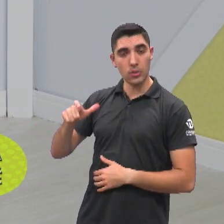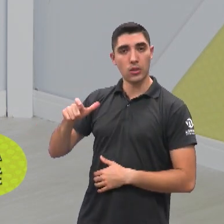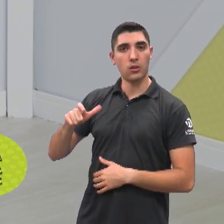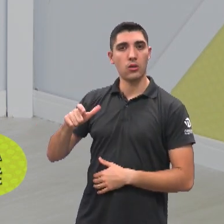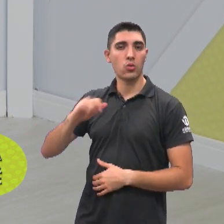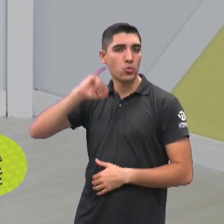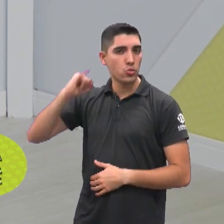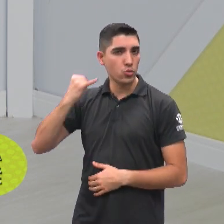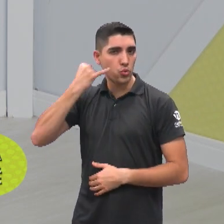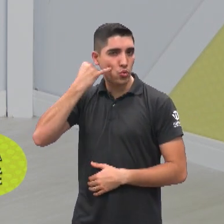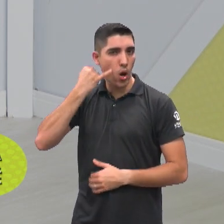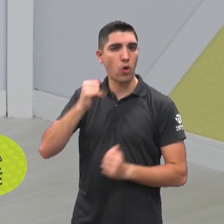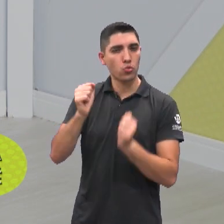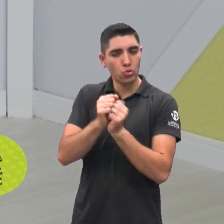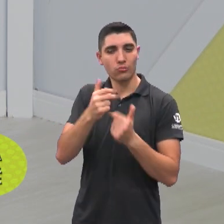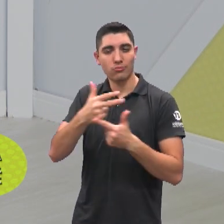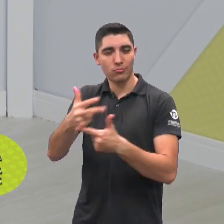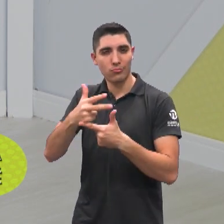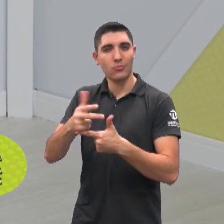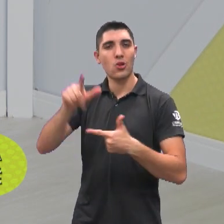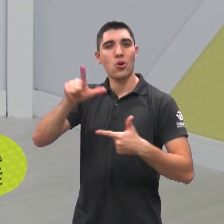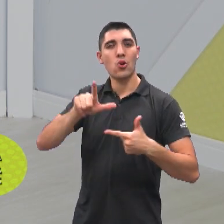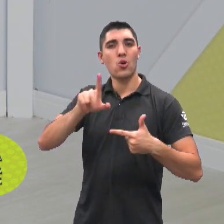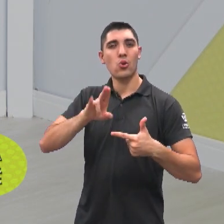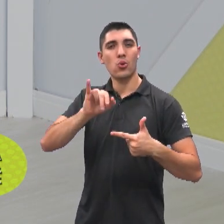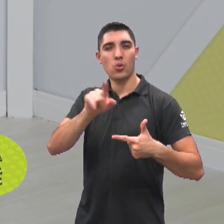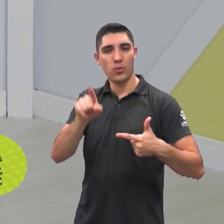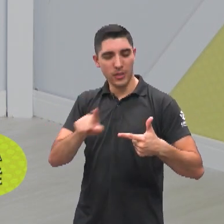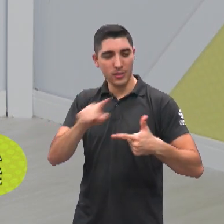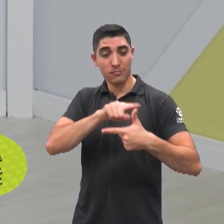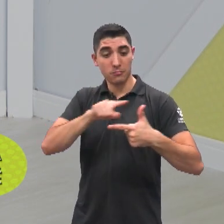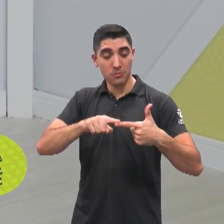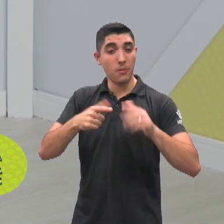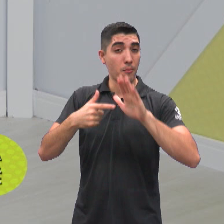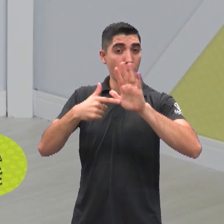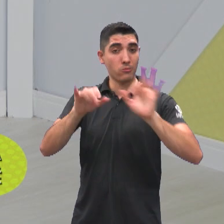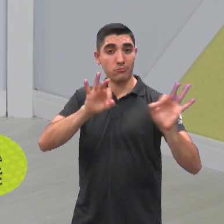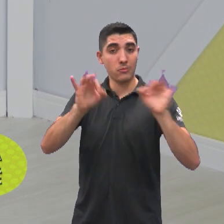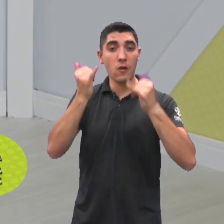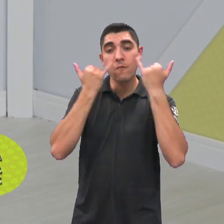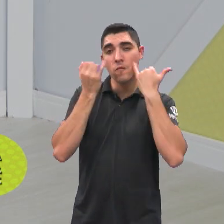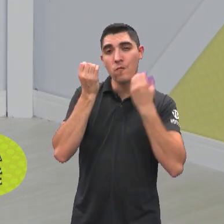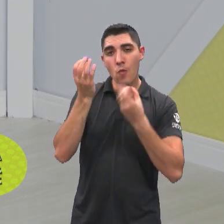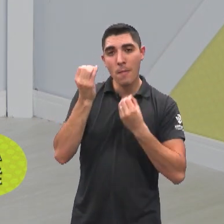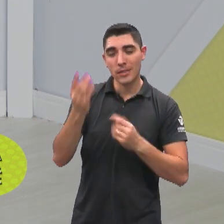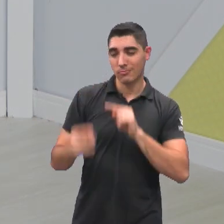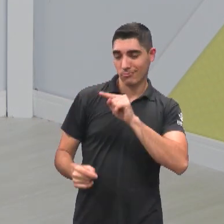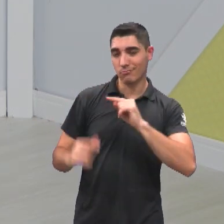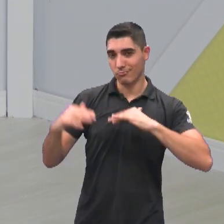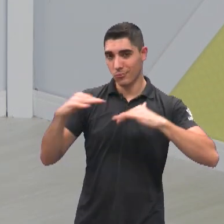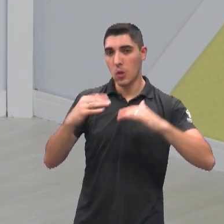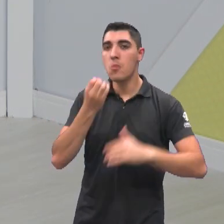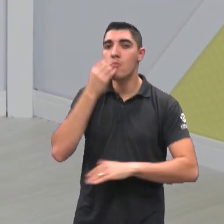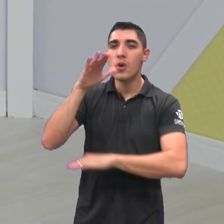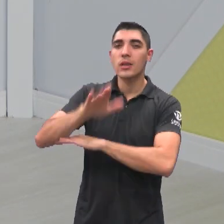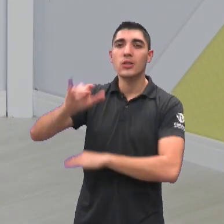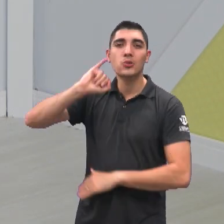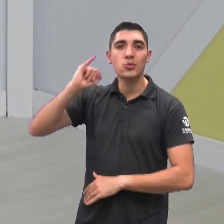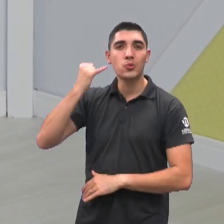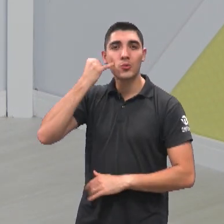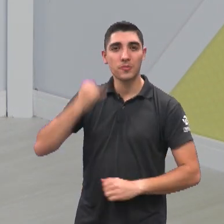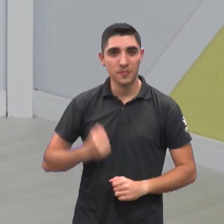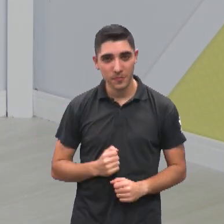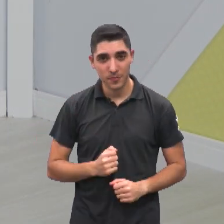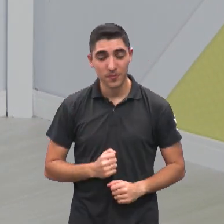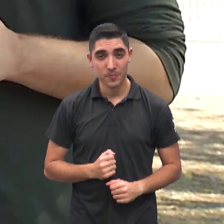você as informações sobre essa movimentação da Águia do Vale. Diz aí, João. Boa tarde, João. Boa tarde,